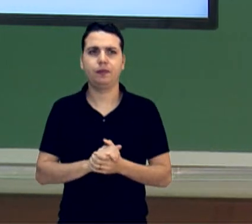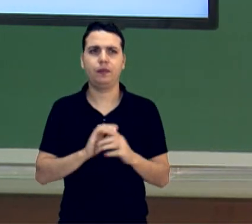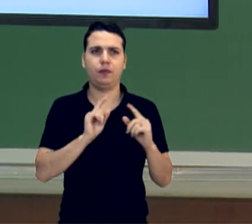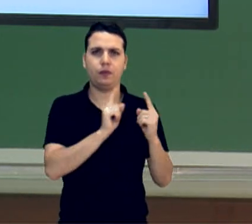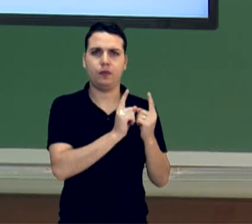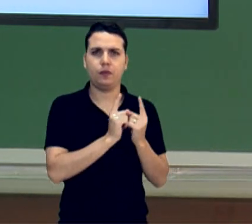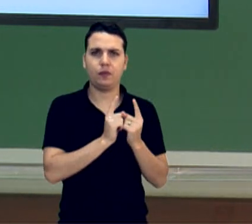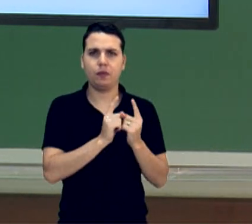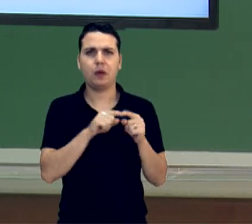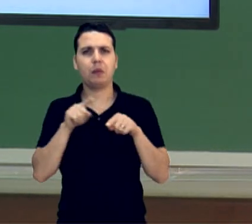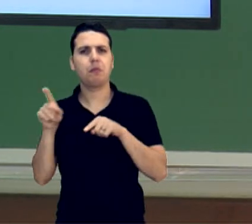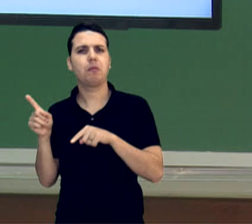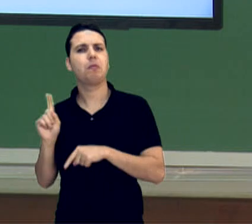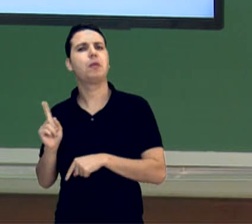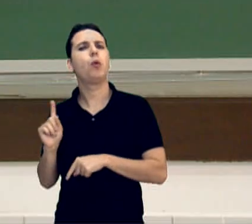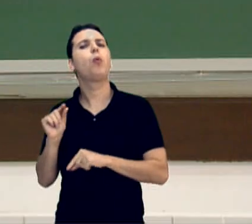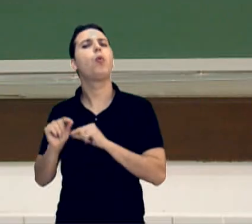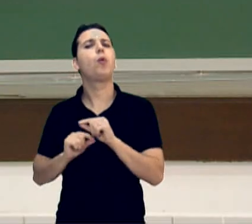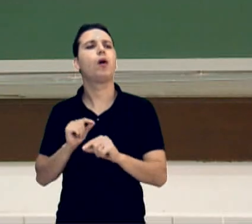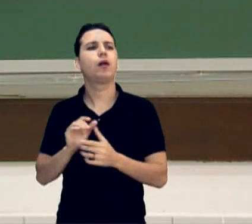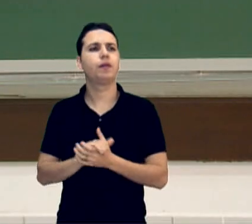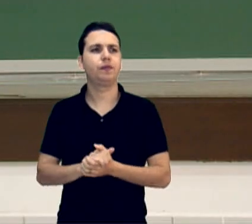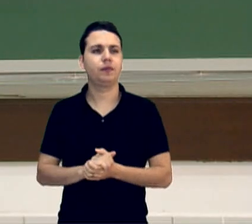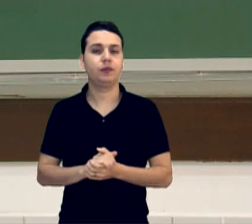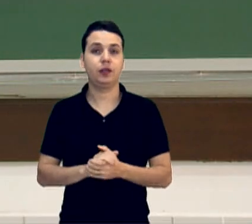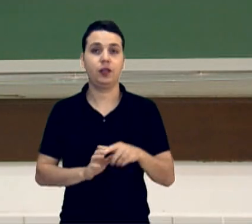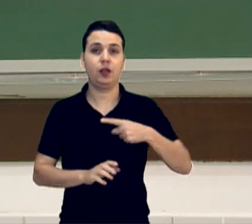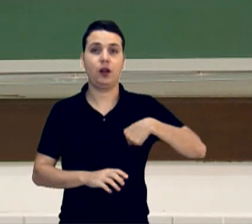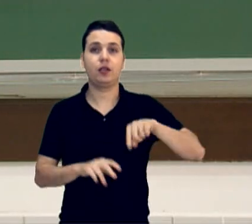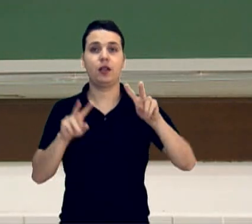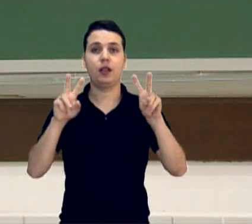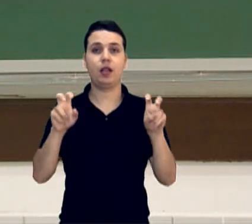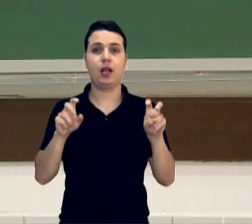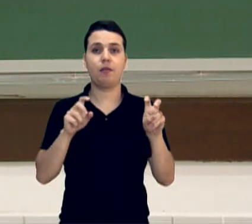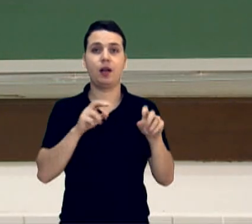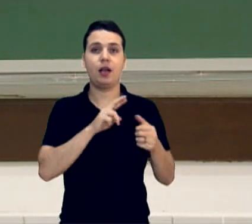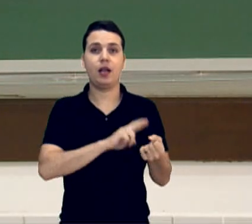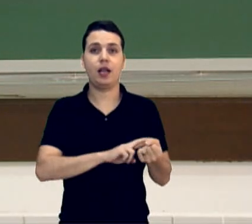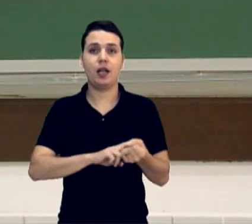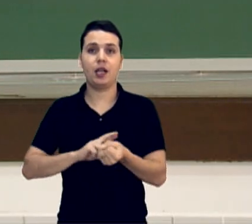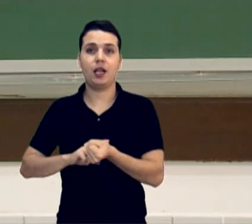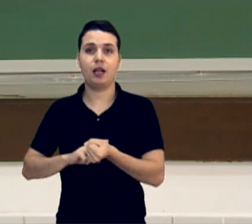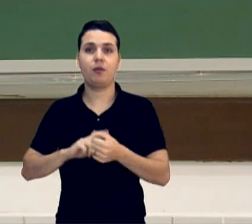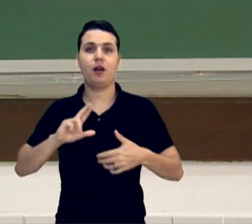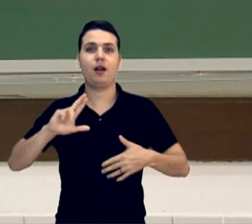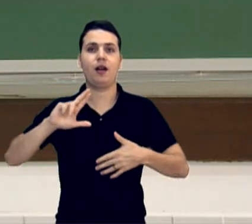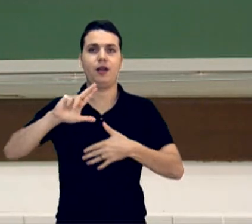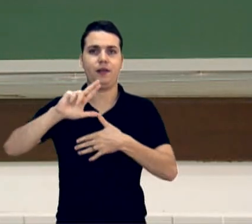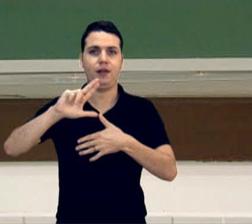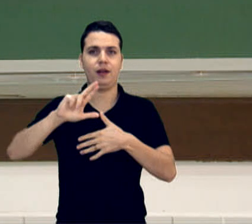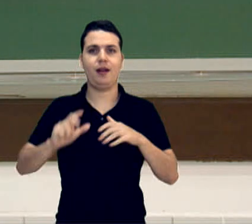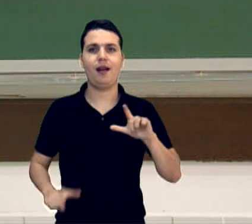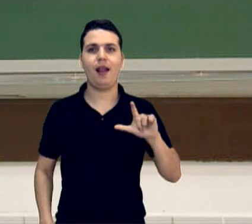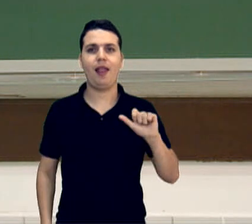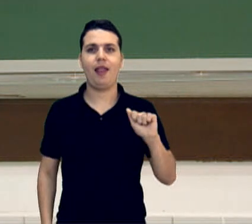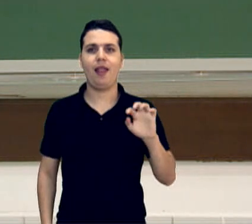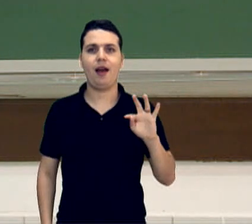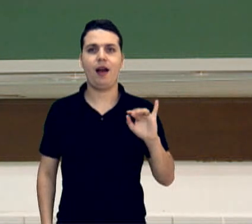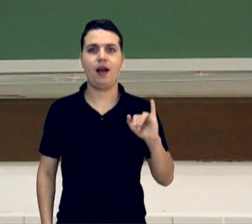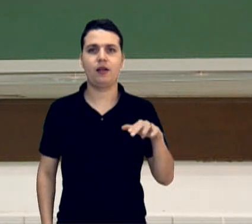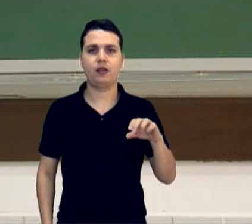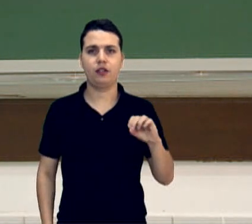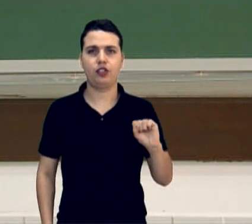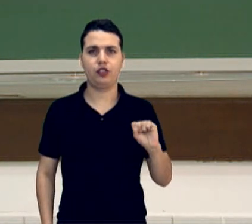casais, aqui não. Pois estamos falando dos ritmos latinos, essa